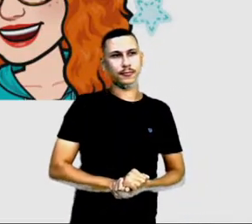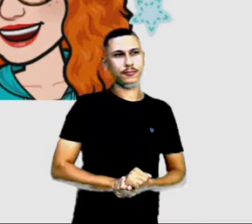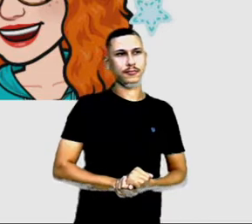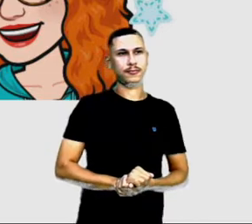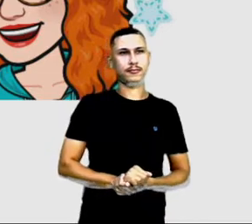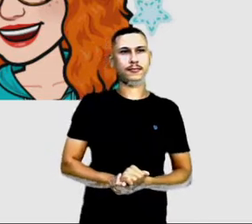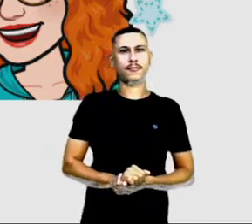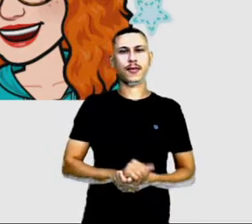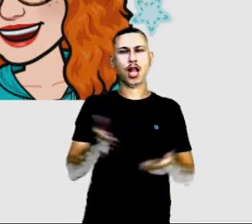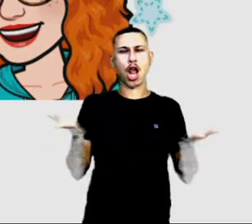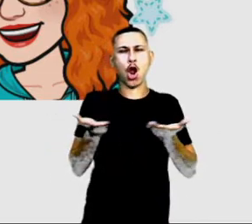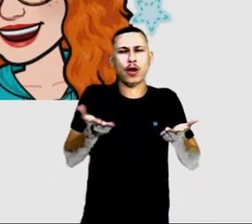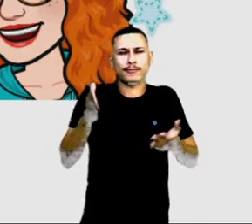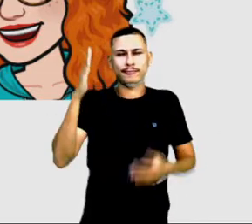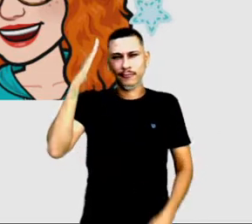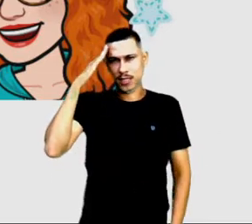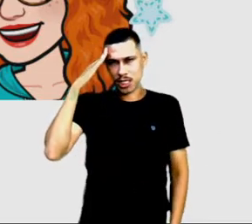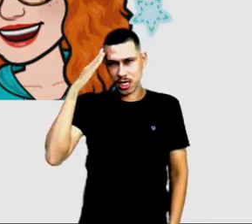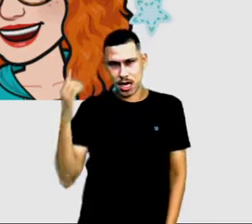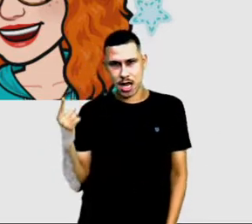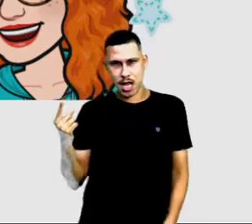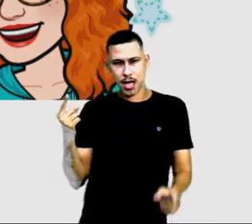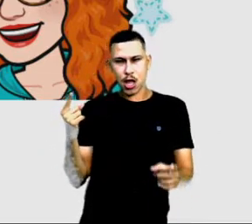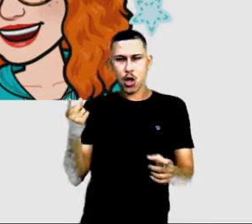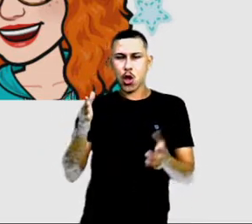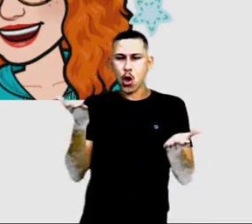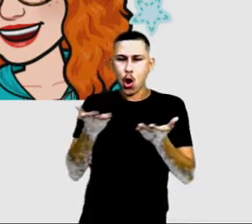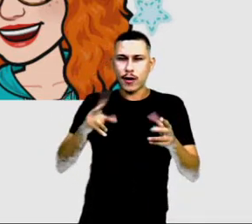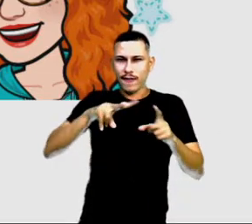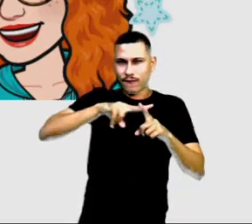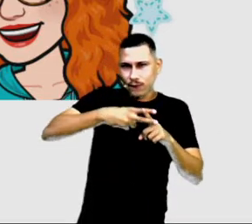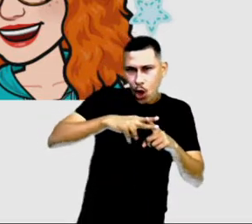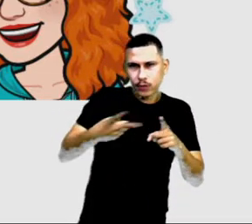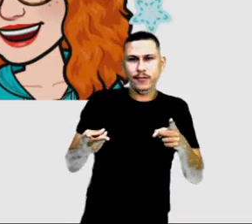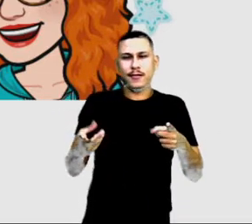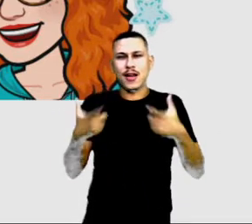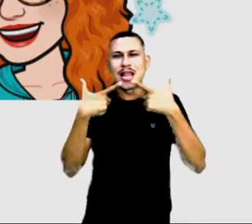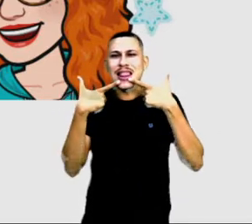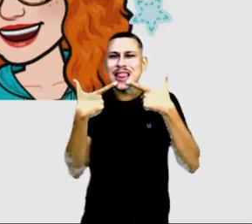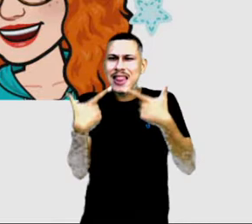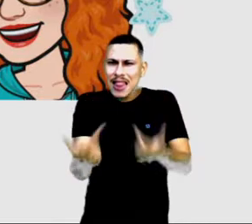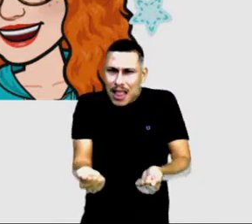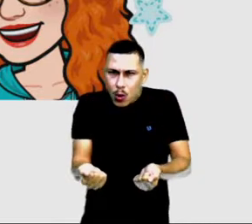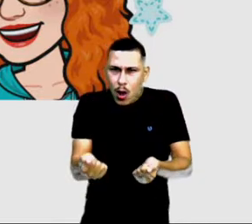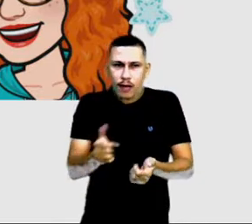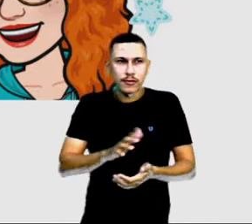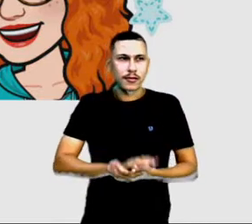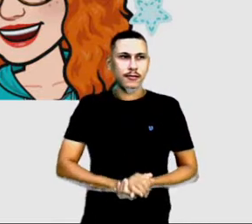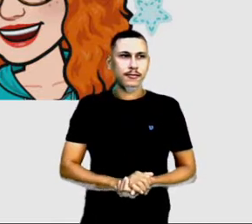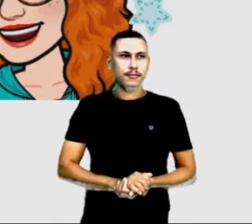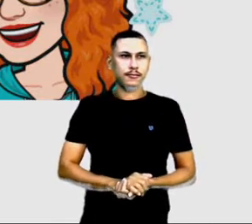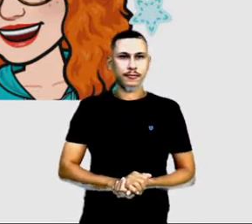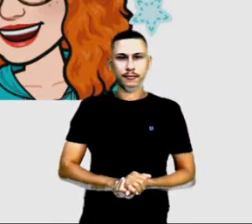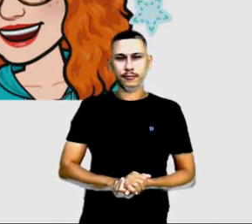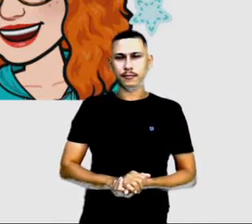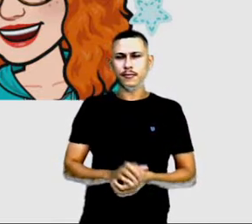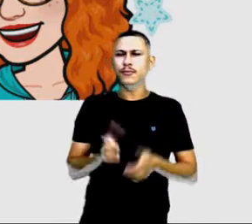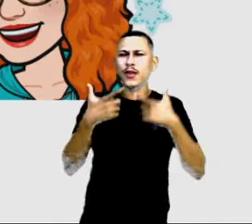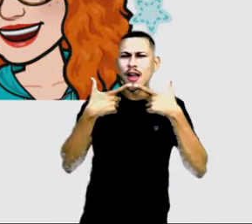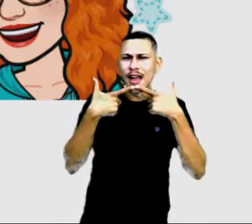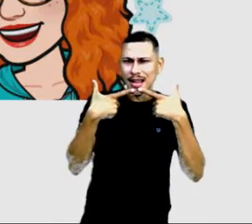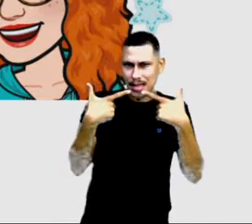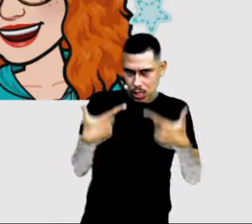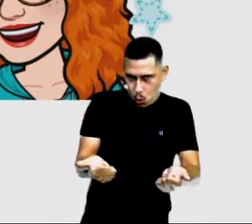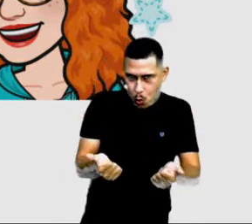Agora vamos ver um pouquinho mais sobre a função apelativa da linguagem. A função conativa ou apelativa, a